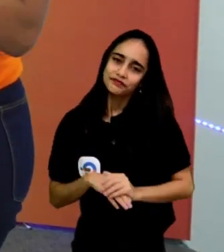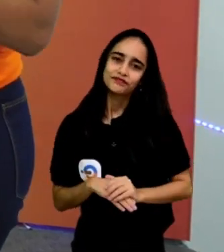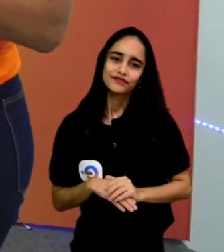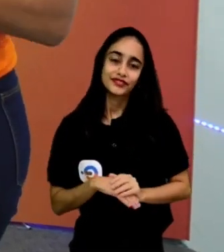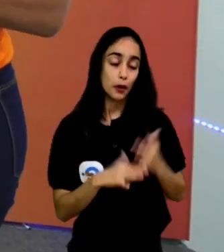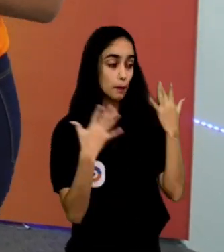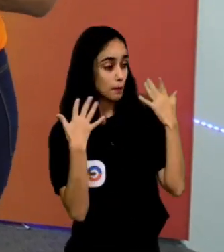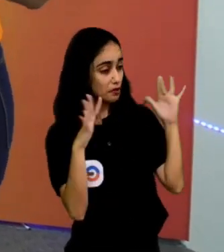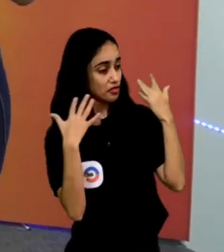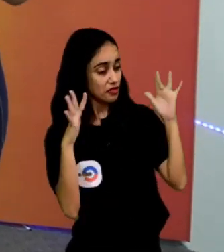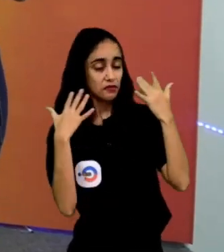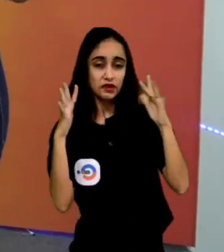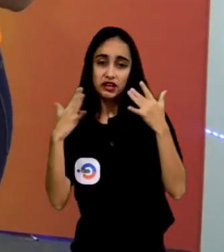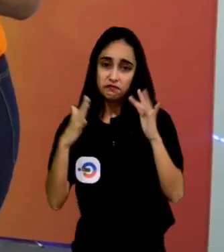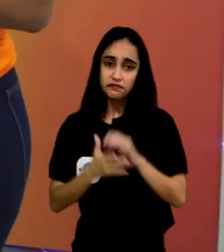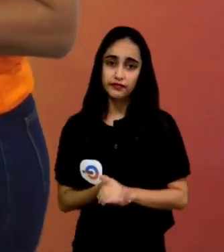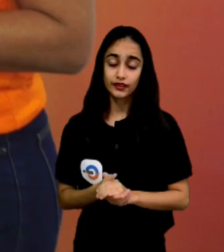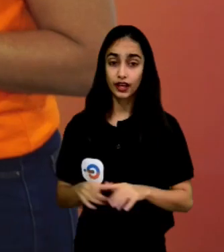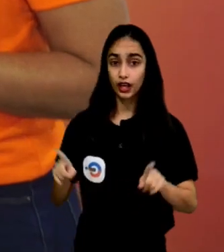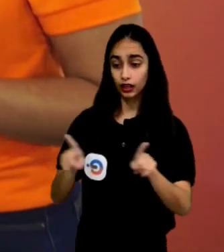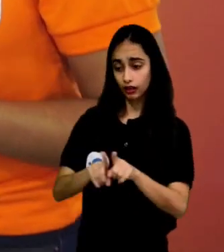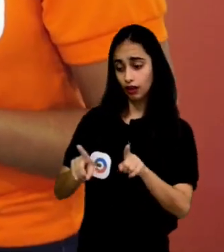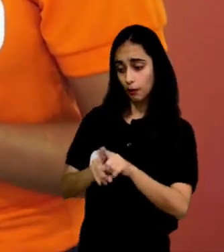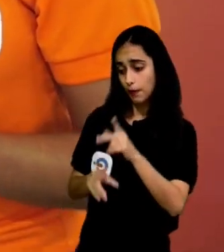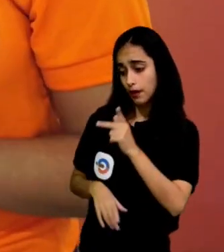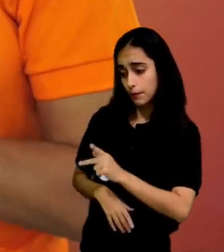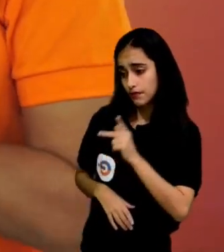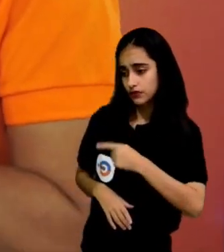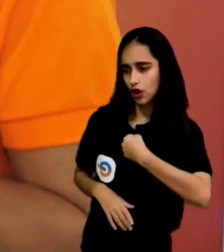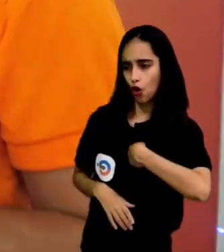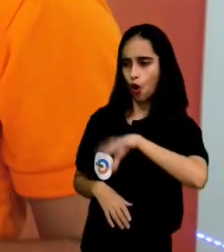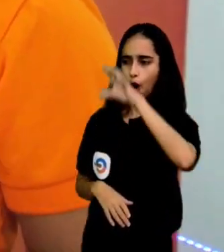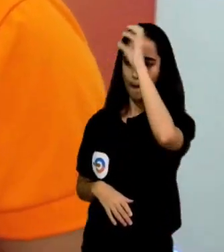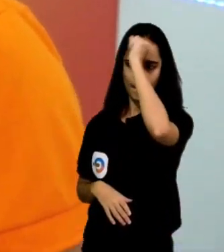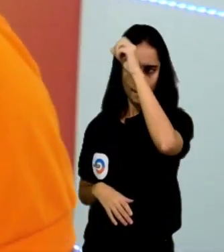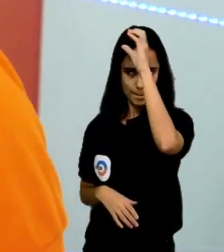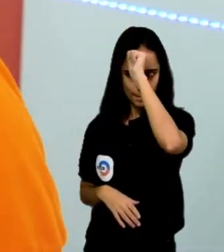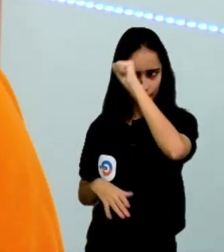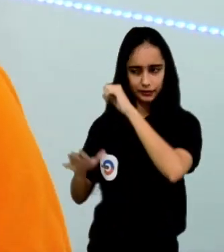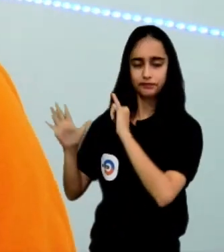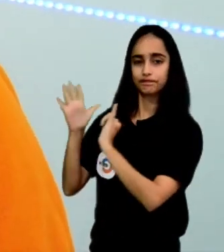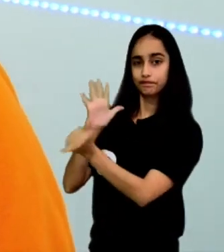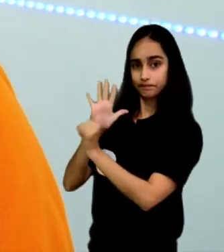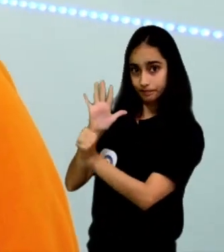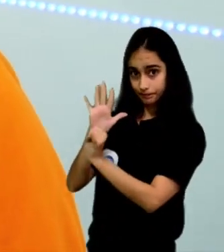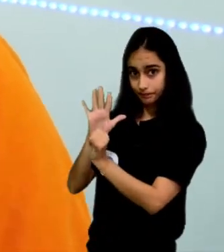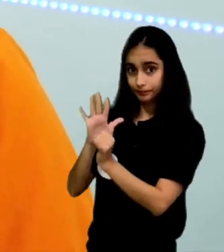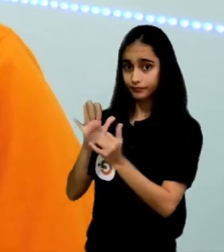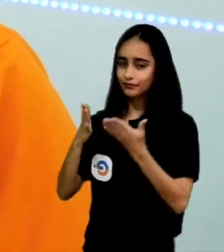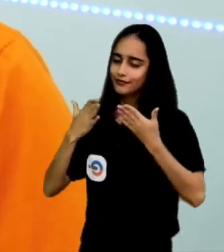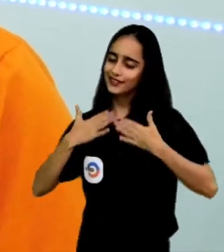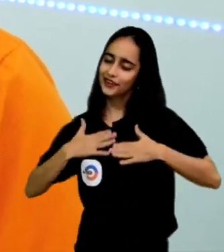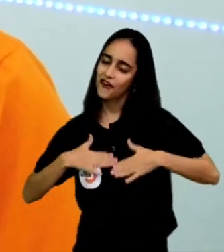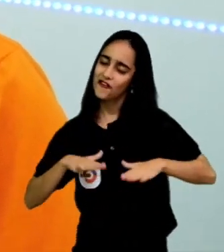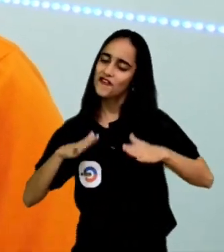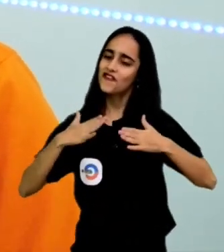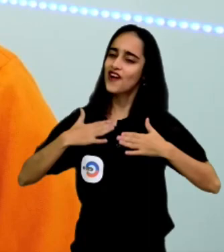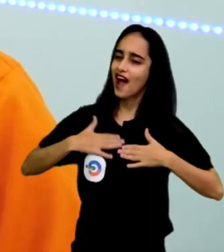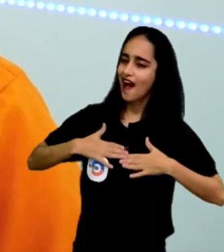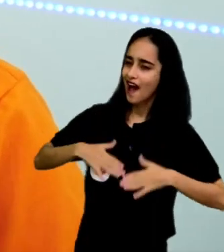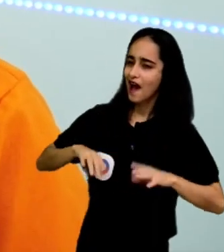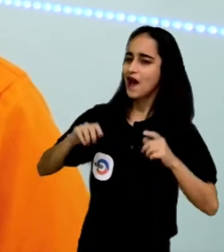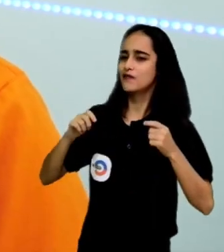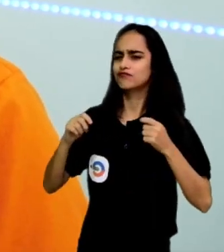É isso aí. Inclusive, professora, eu aprendi nessa fábula que devagar se vai ao longe.